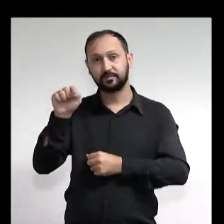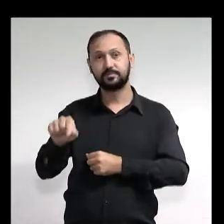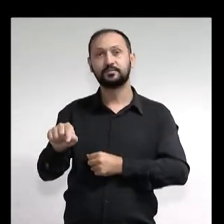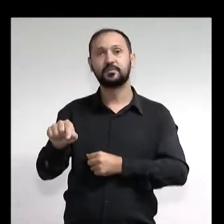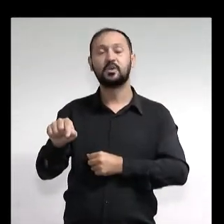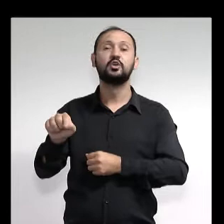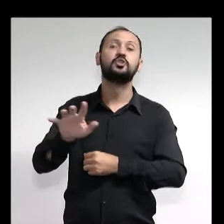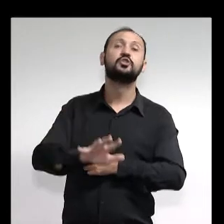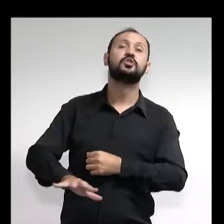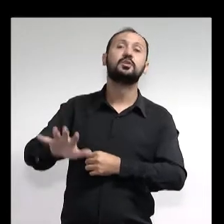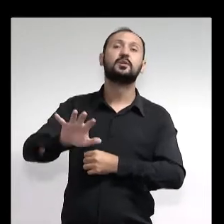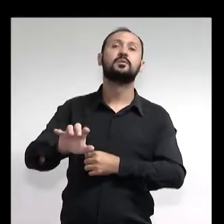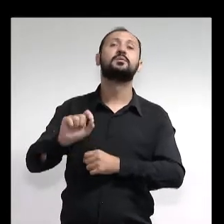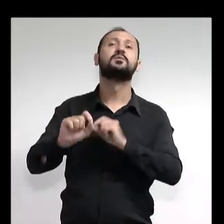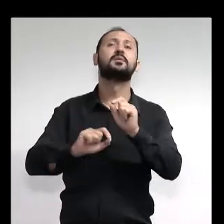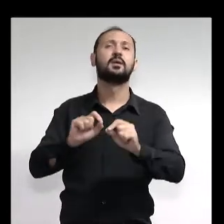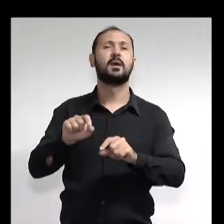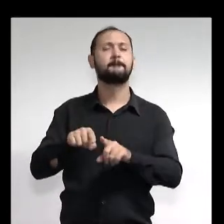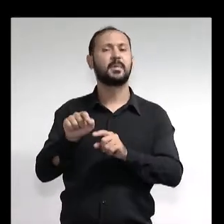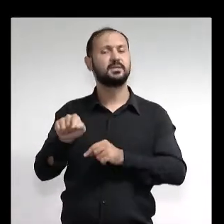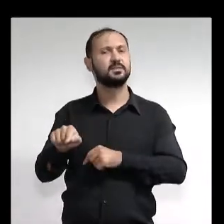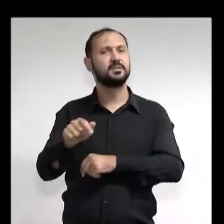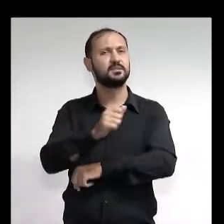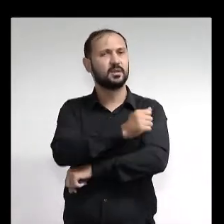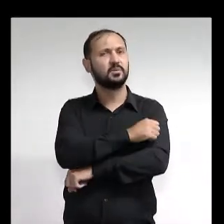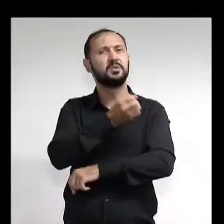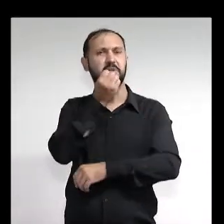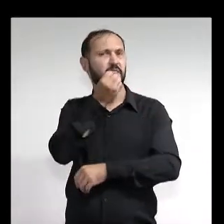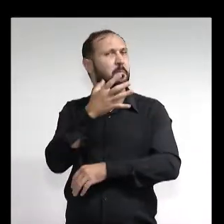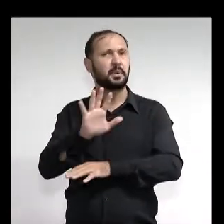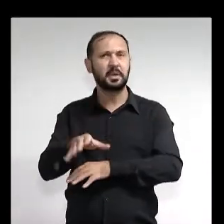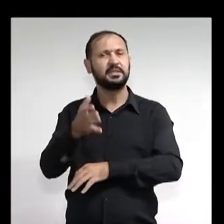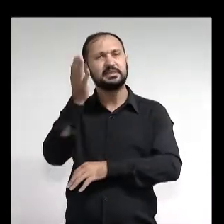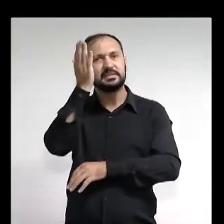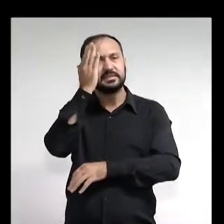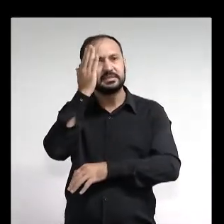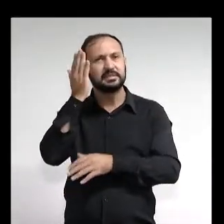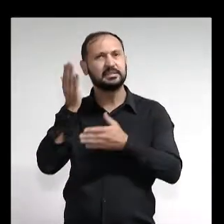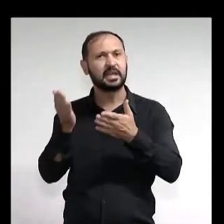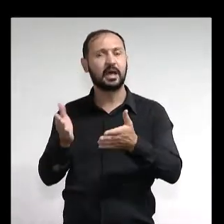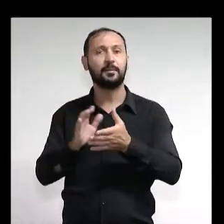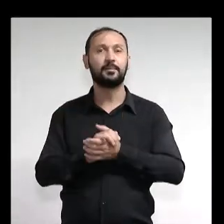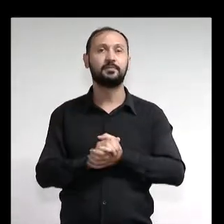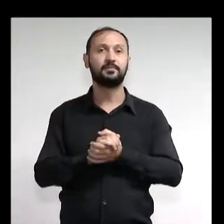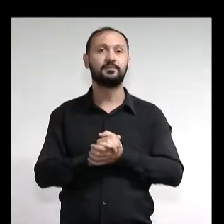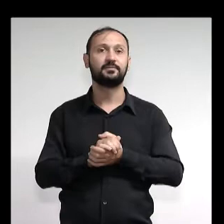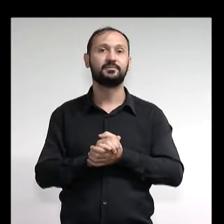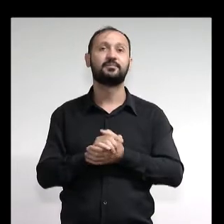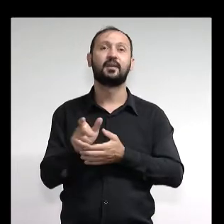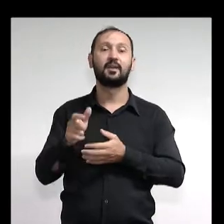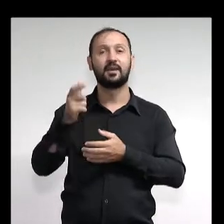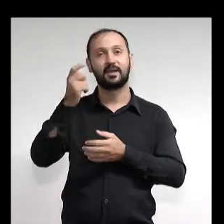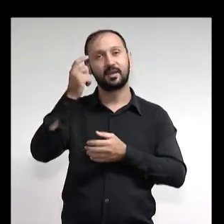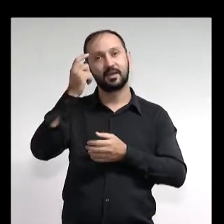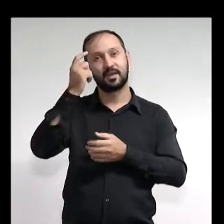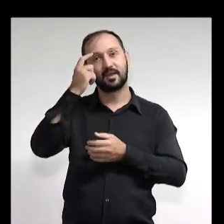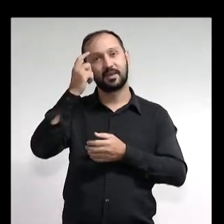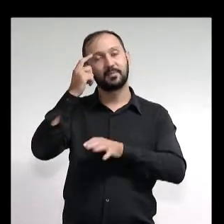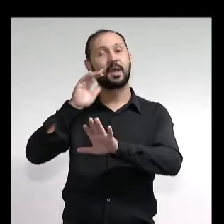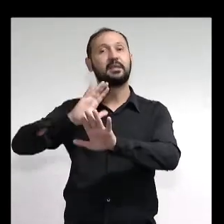ou superdotação, em geral nós escutamos, mas esse aluno já vai bem. Então é uma ideia